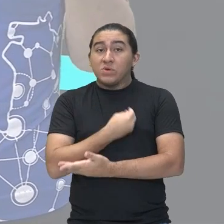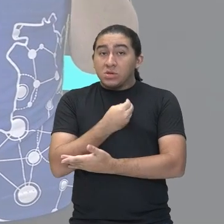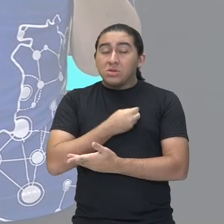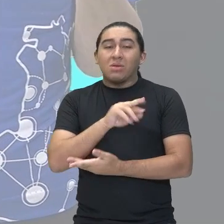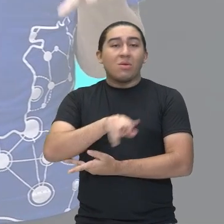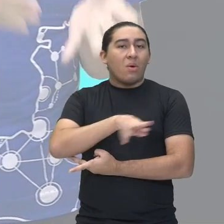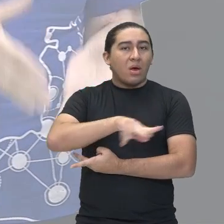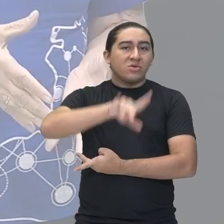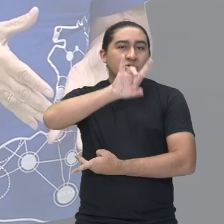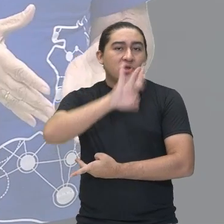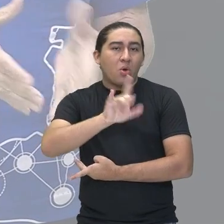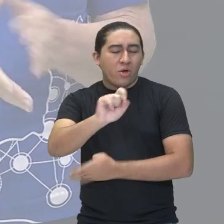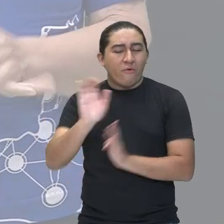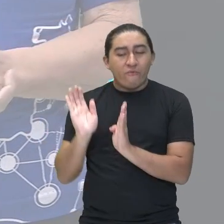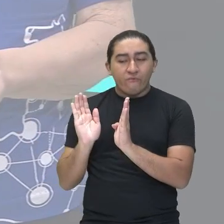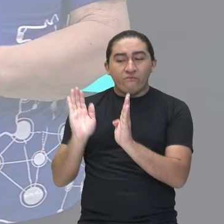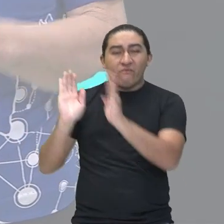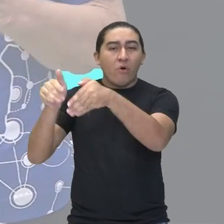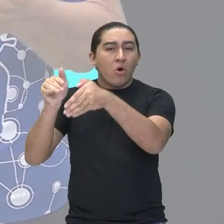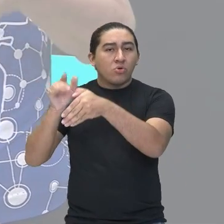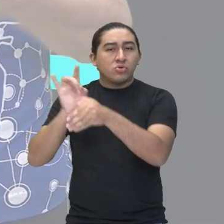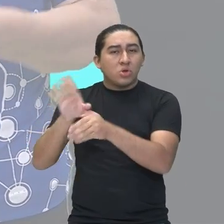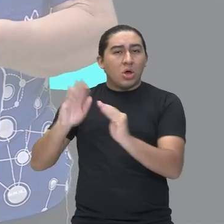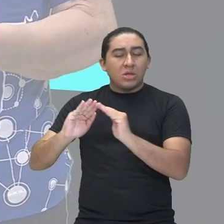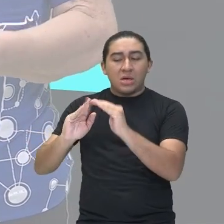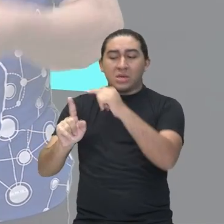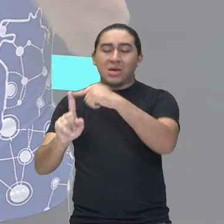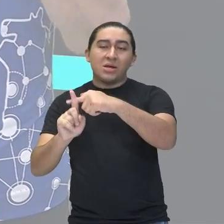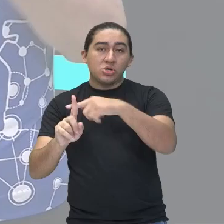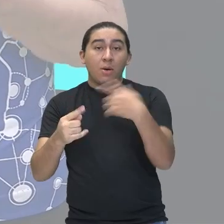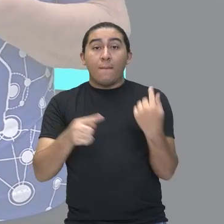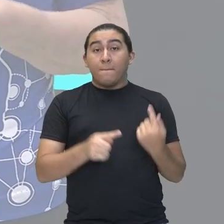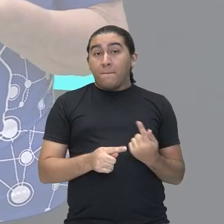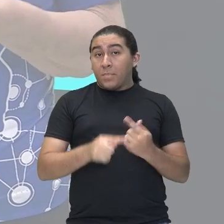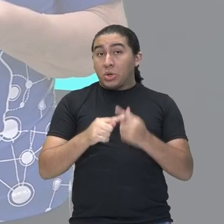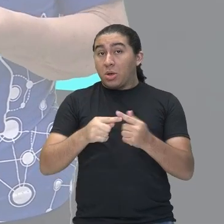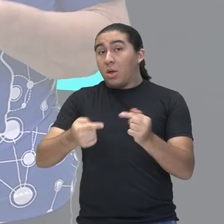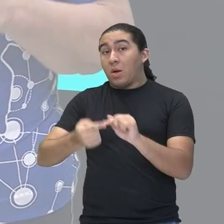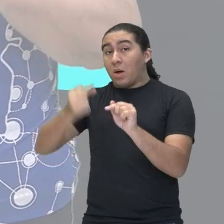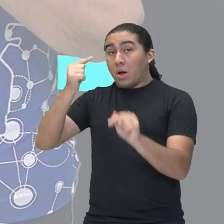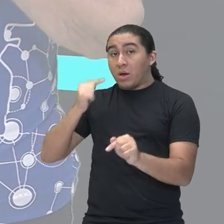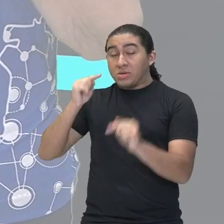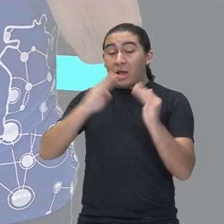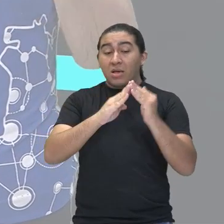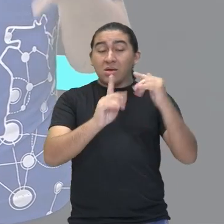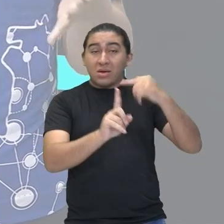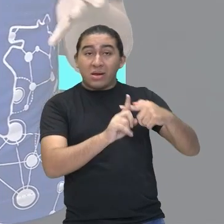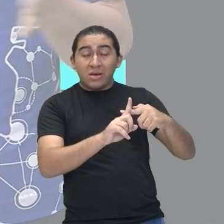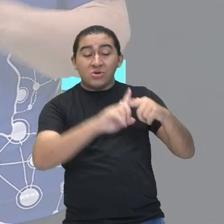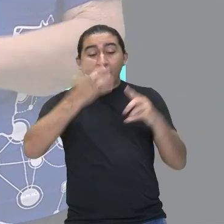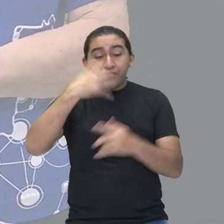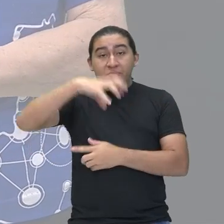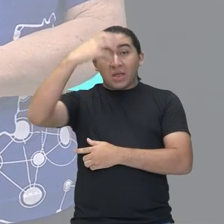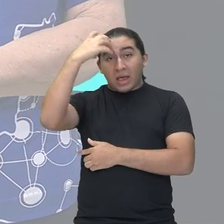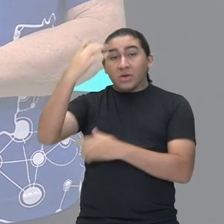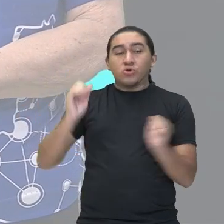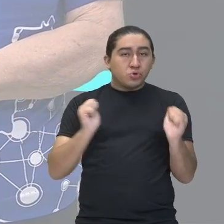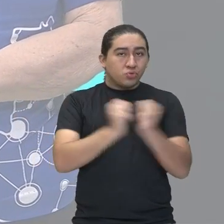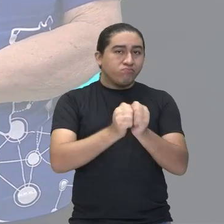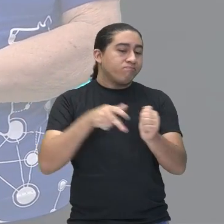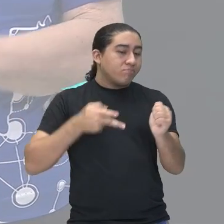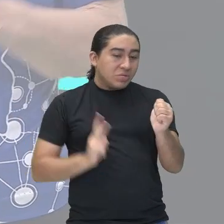era centrado mais na igreja, porque até então o poder da igreja estava em todos os segmentos